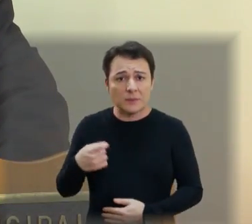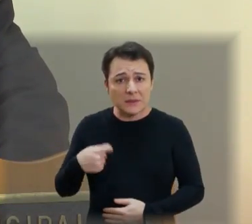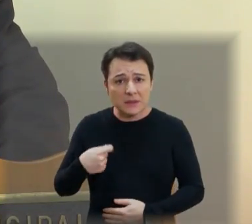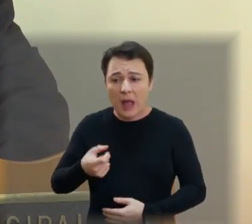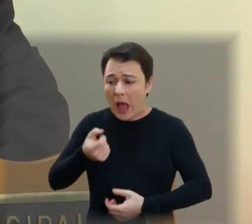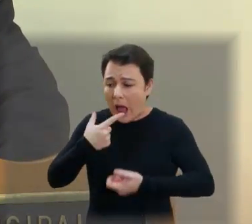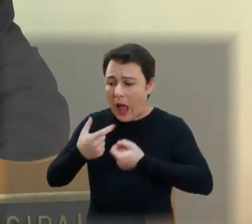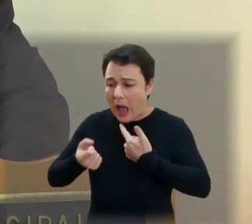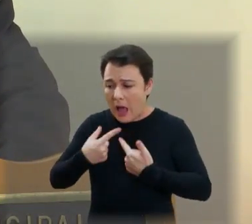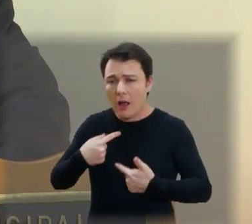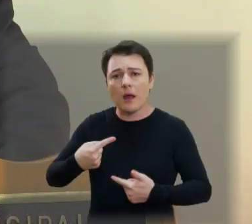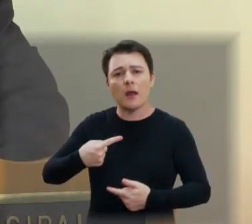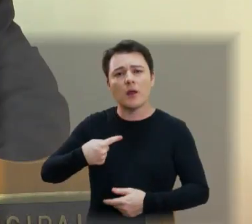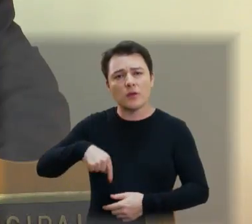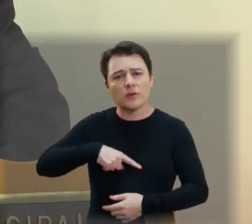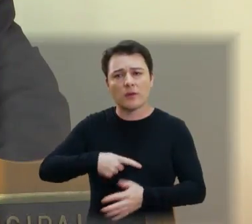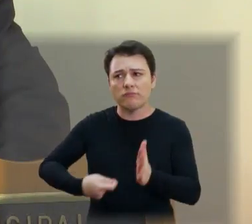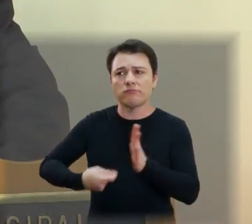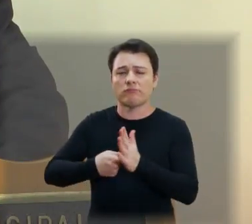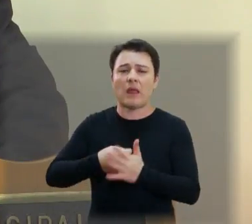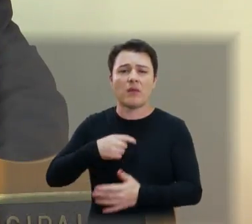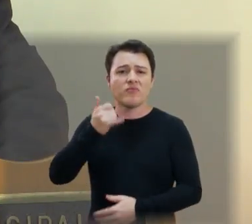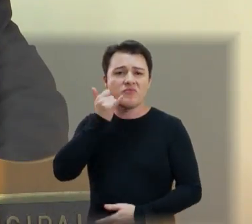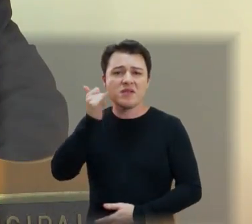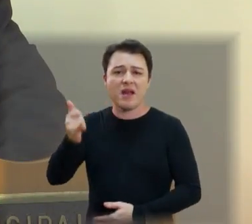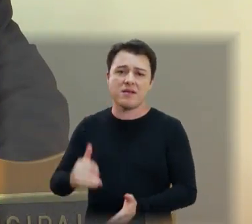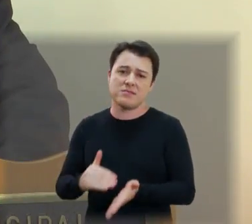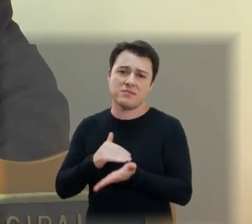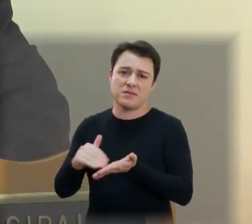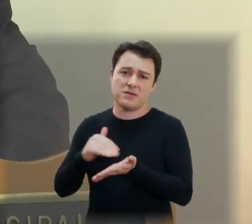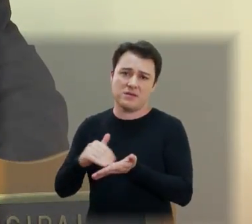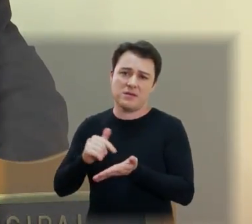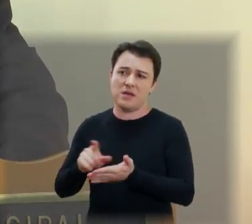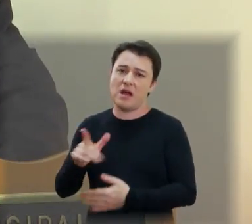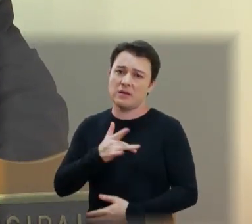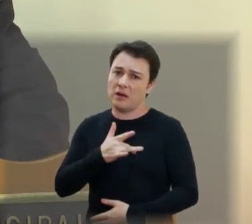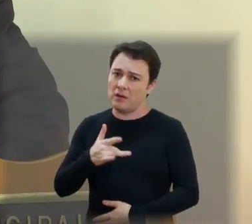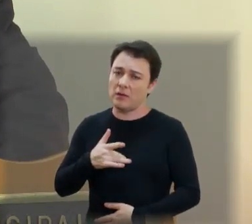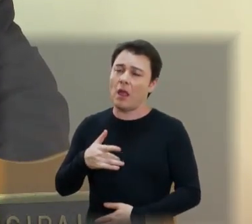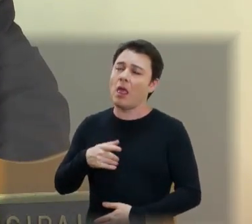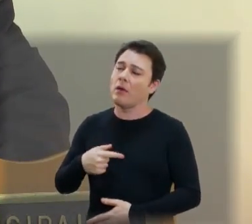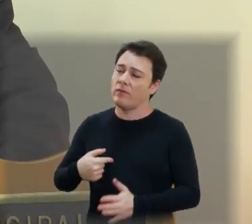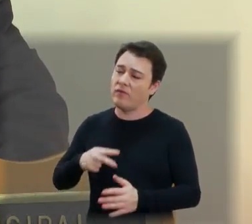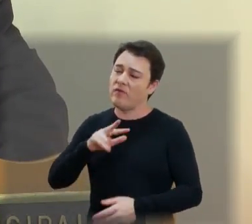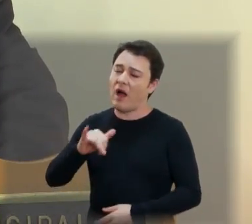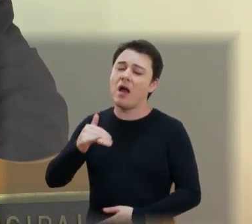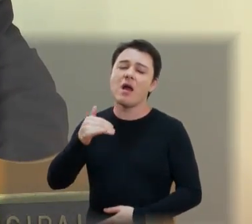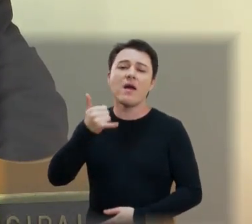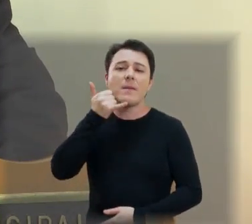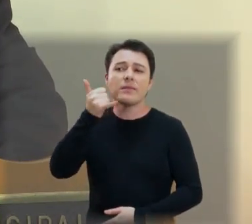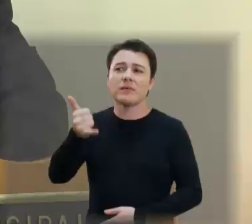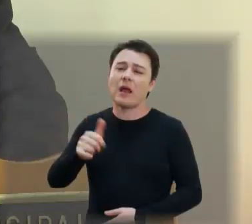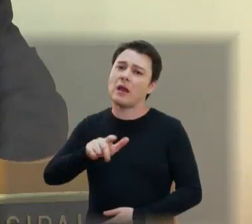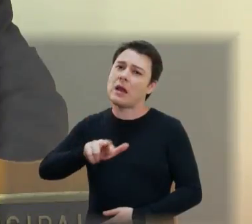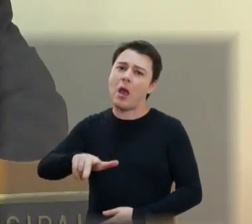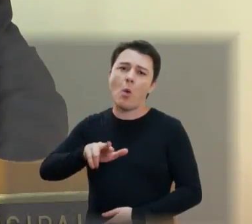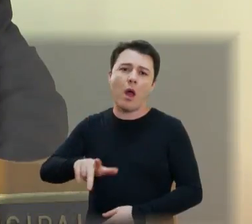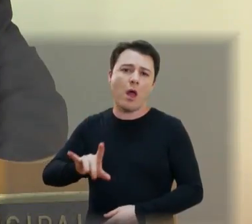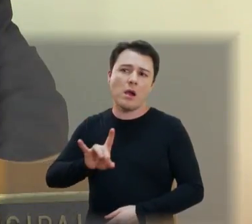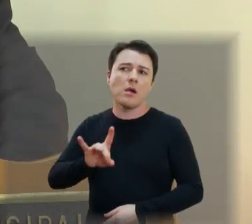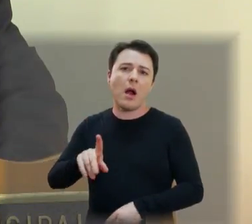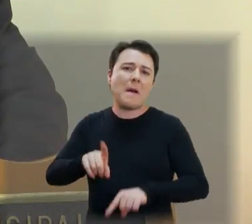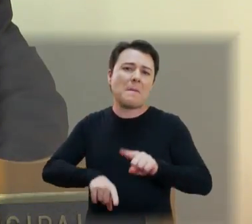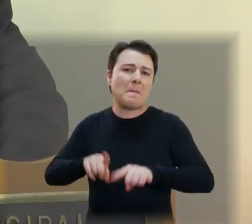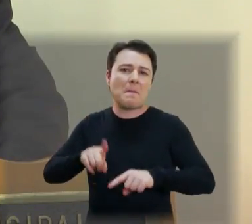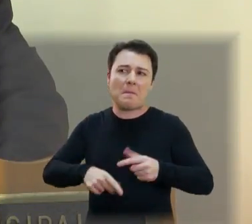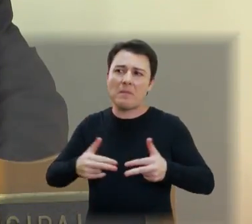uma vez, né? Então, vou ligar para a secretária de saúde para falar com ela, que não é só um produto, não. Tem